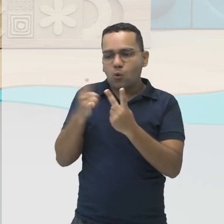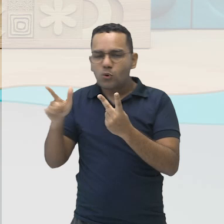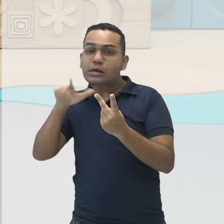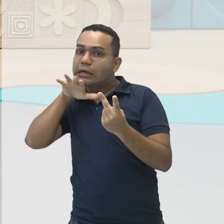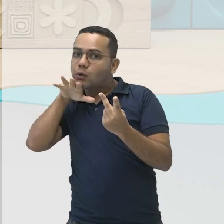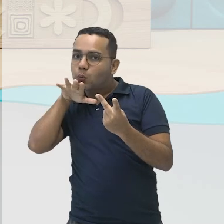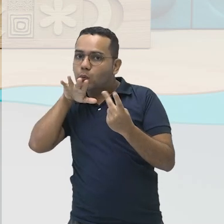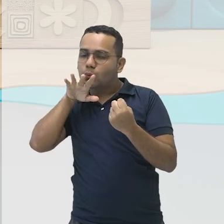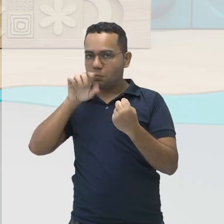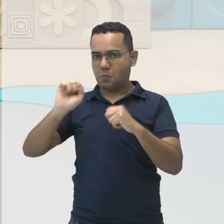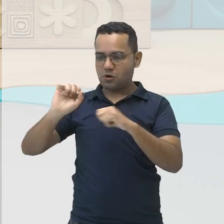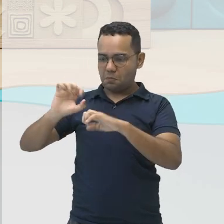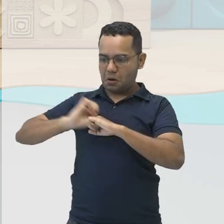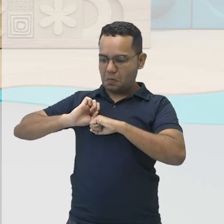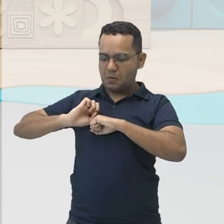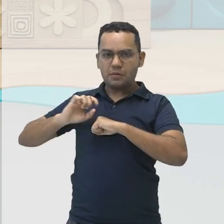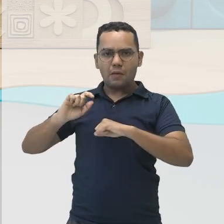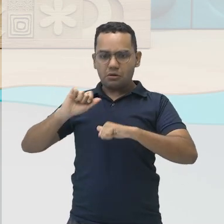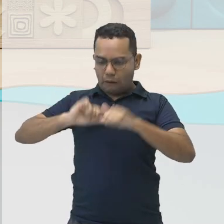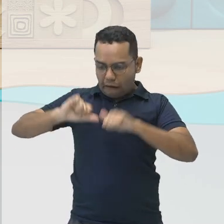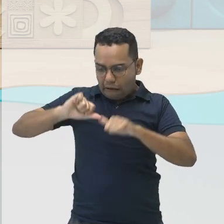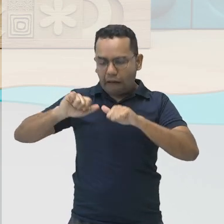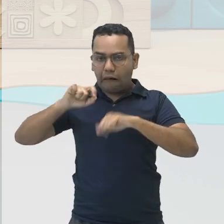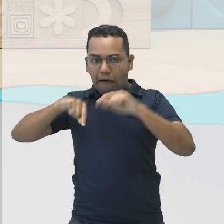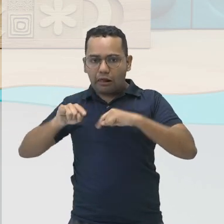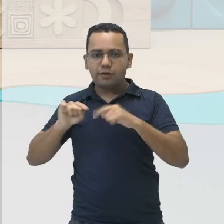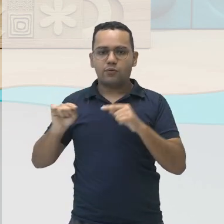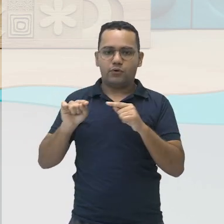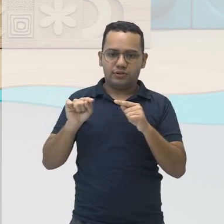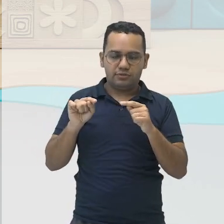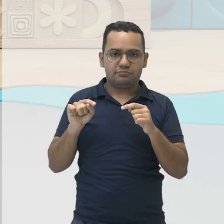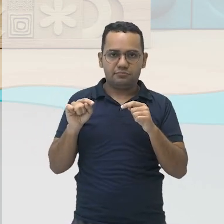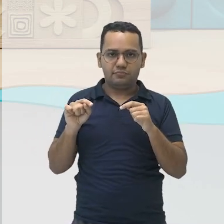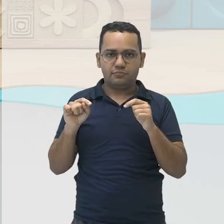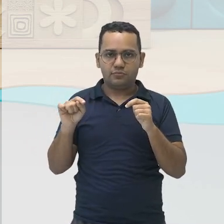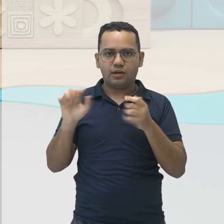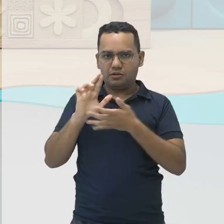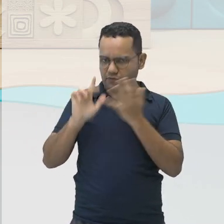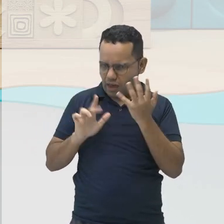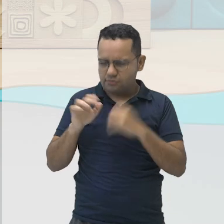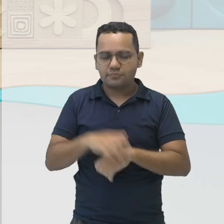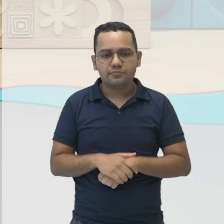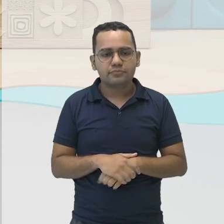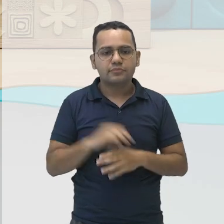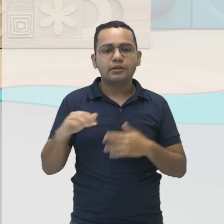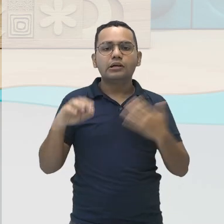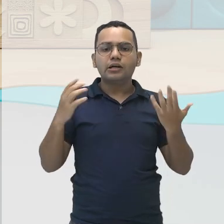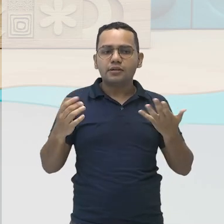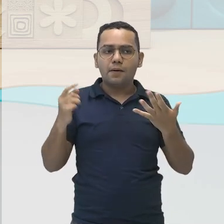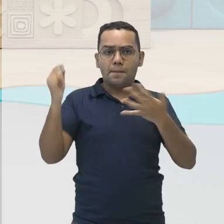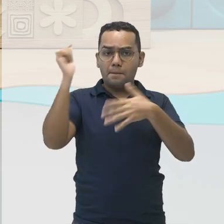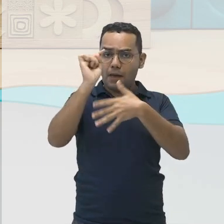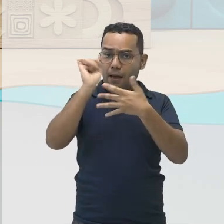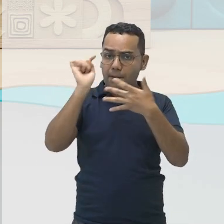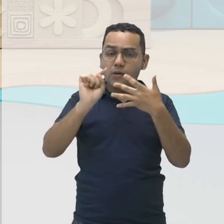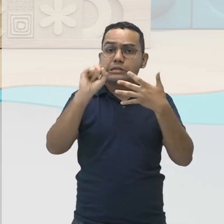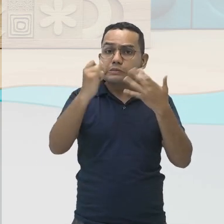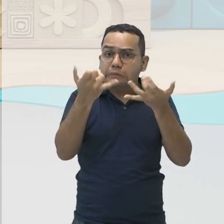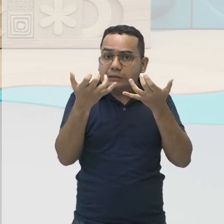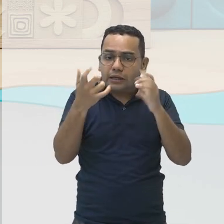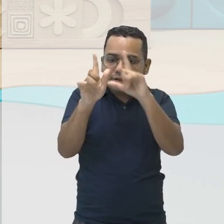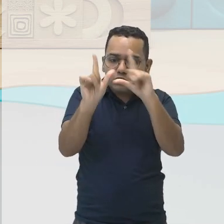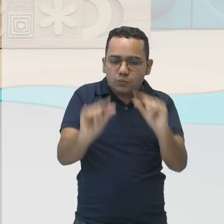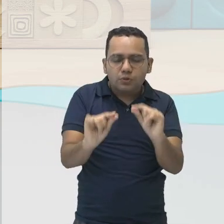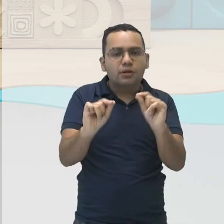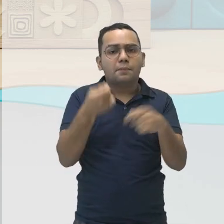ok? Então, essas questões aqui, se você puder minimizar no seu dia a dia, melhor para que você não sofra com